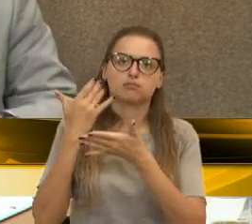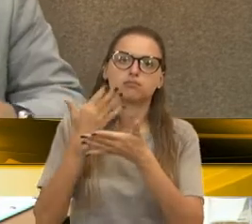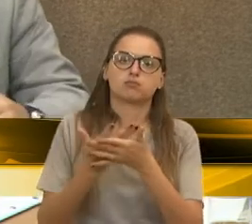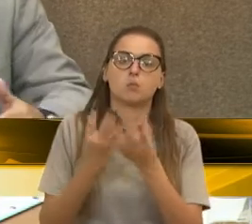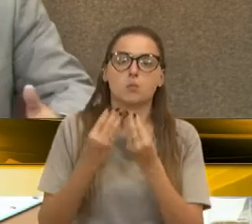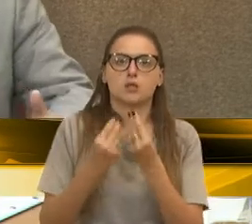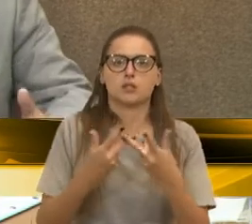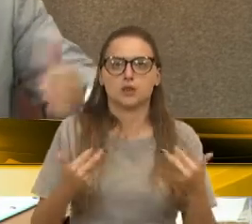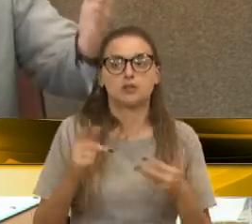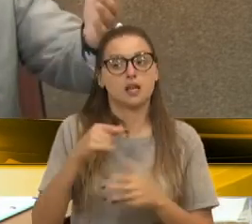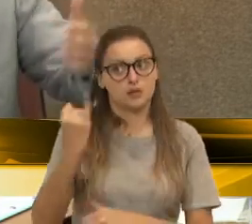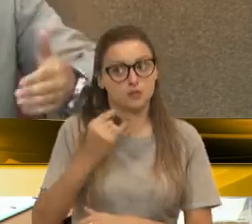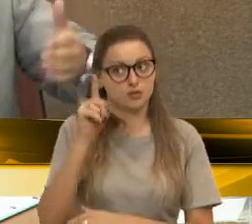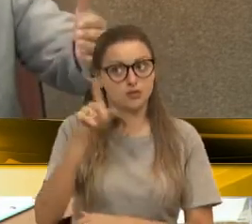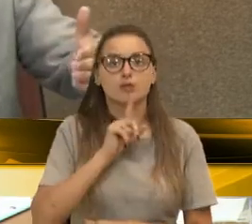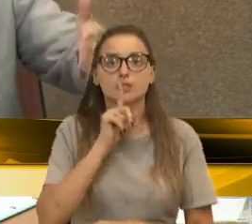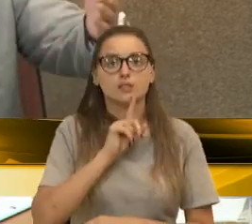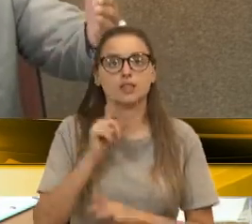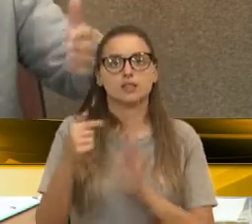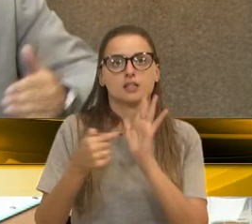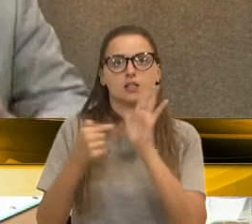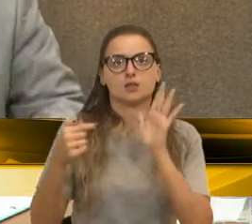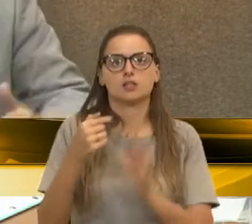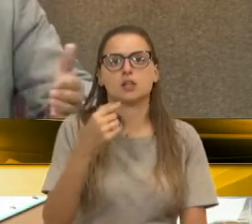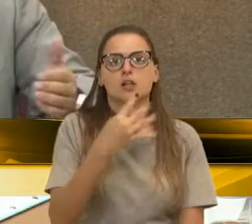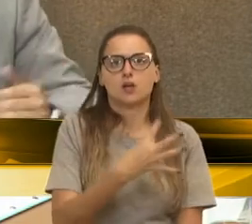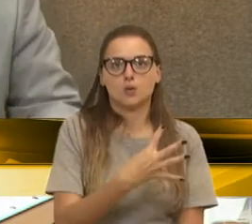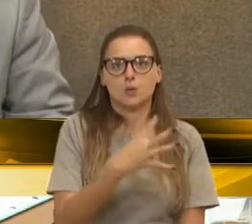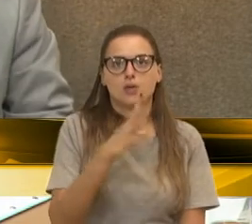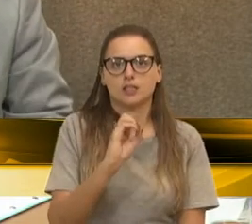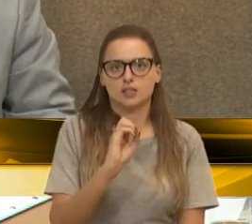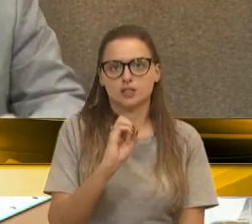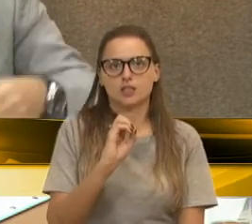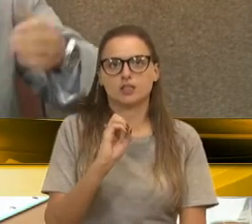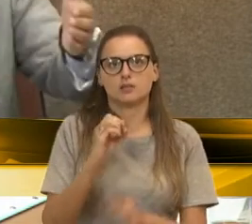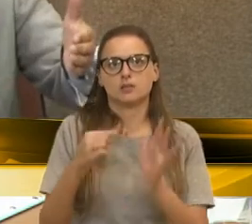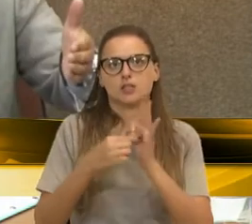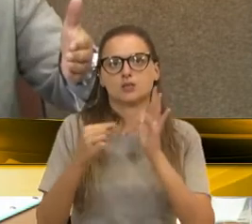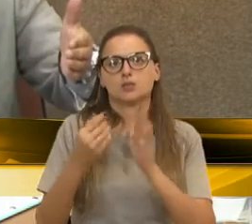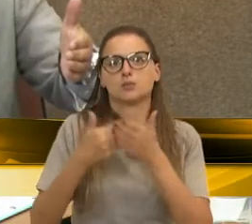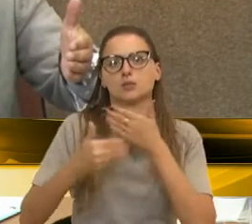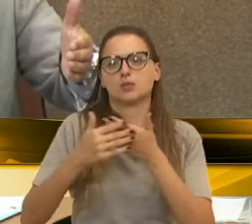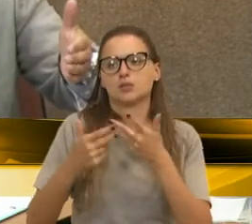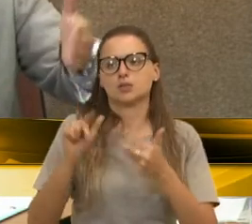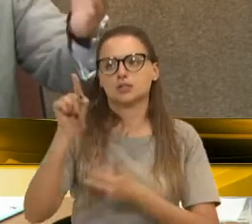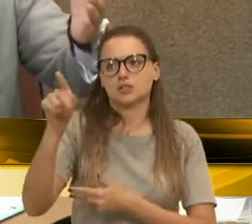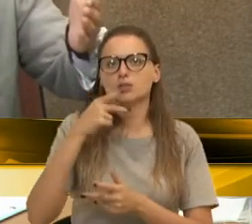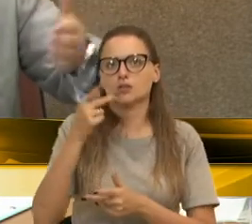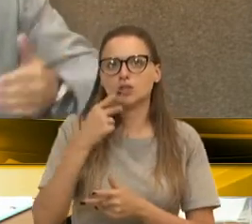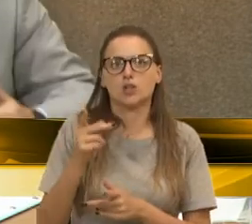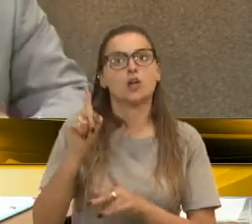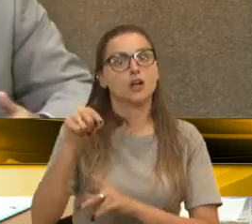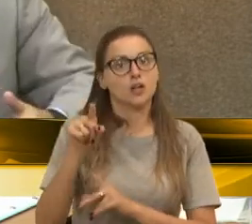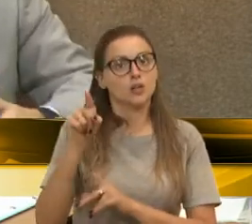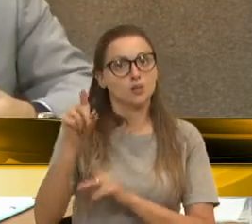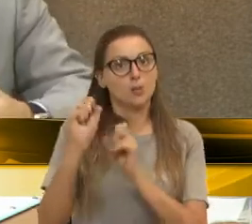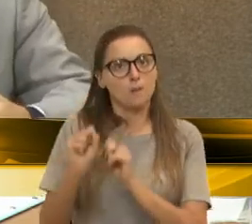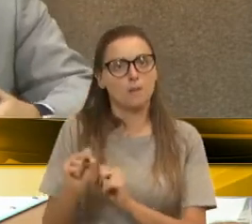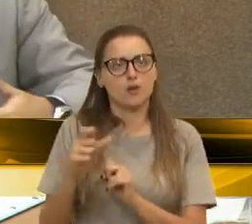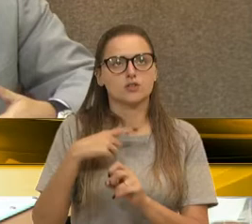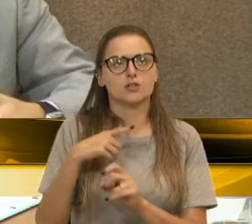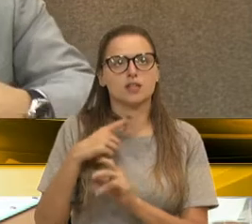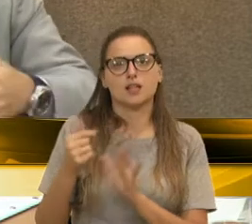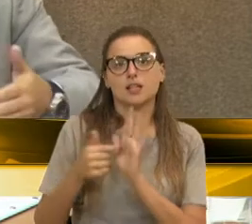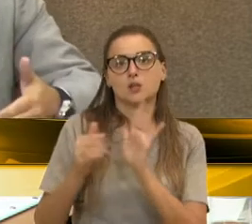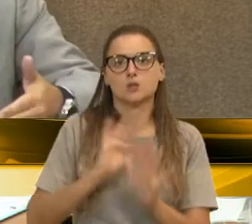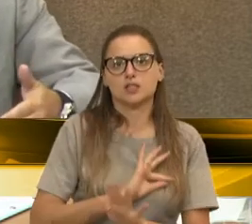denúncias. E o senhor agora pode ser o 41º boletim de ocorrência, né? Por tudo aquilo que falou aqui hoje. Sem dúvida. Pode ser o próximo. Então,